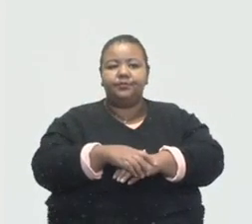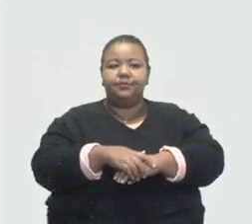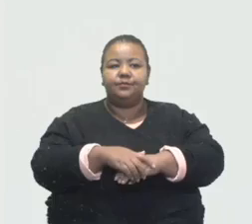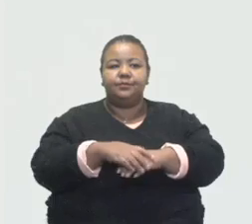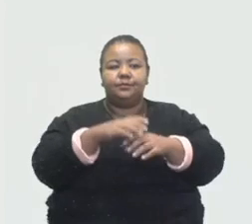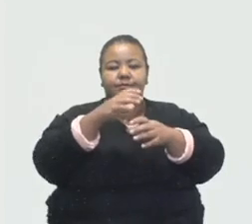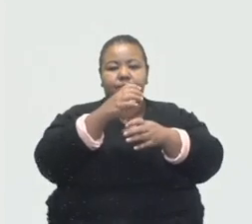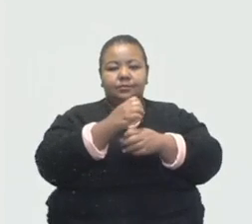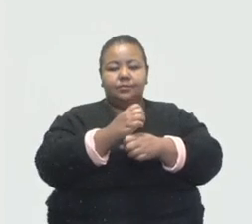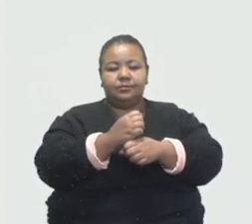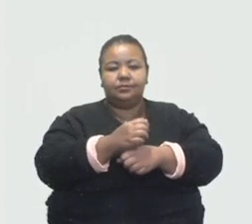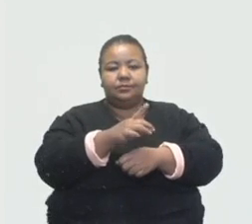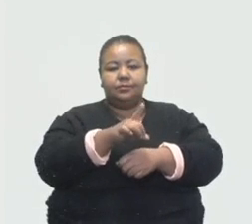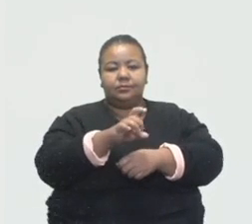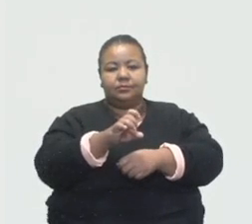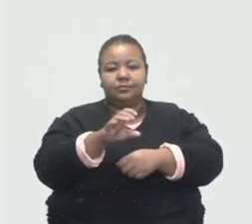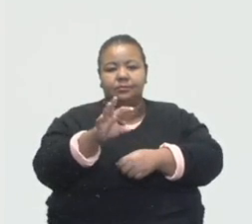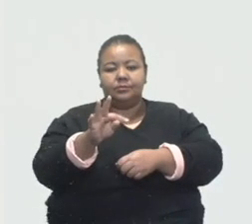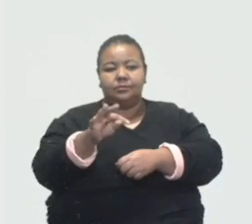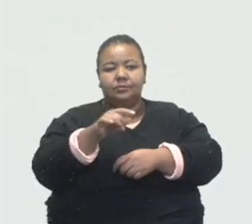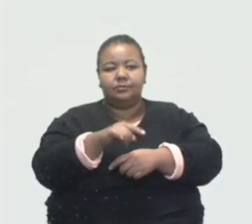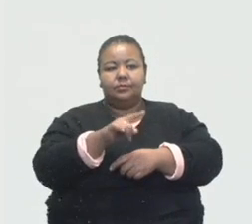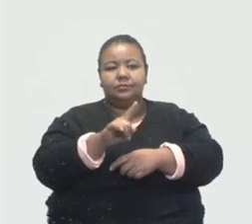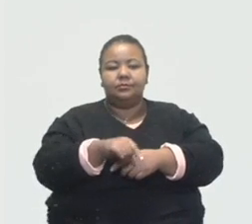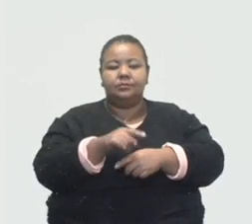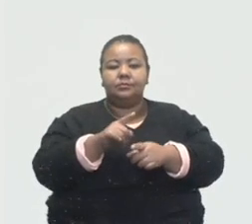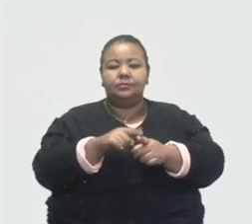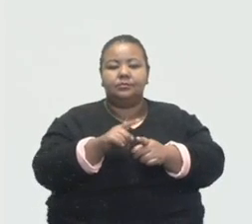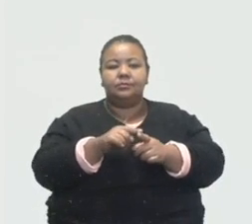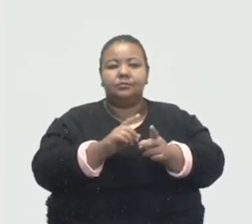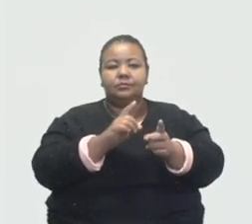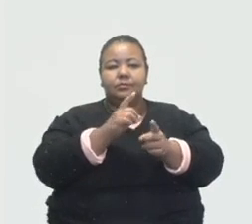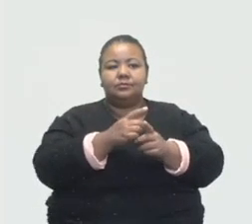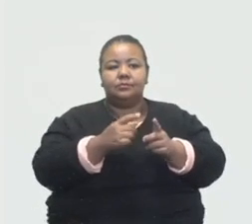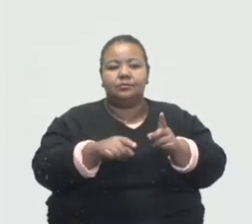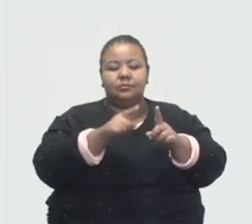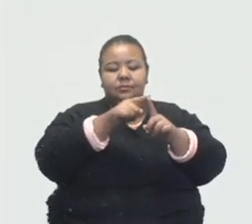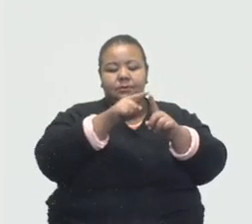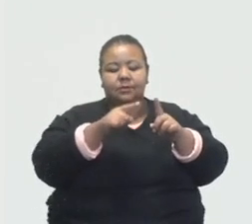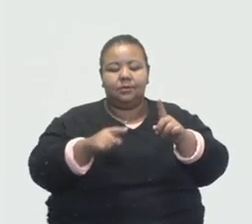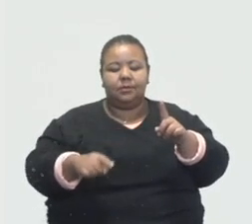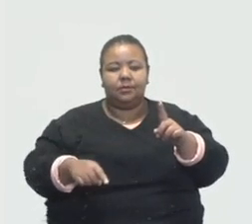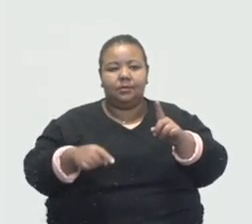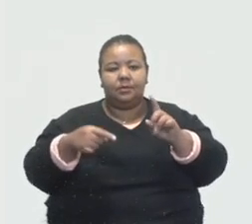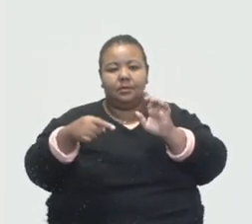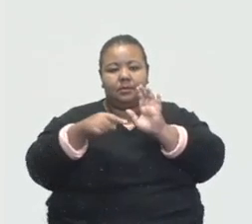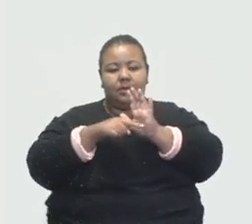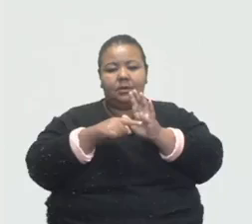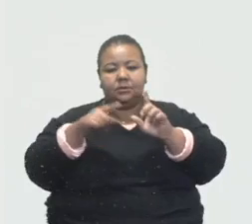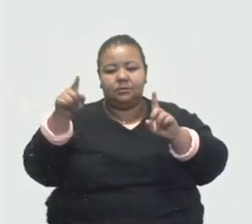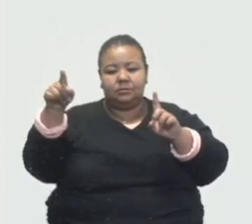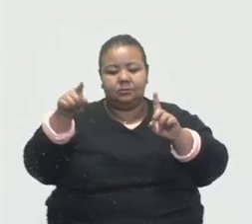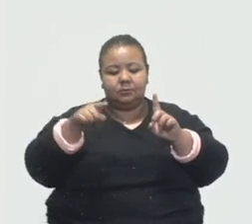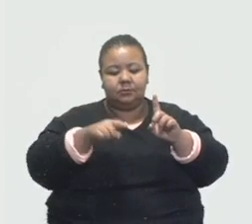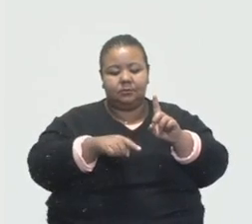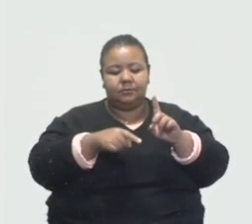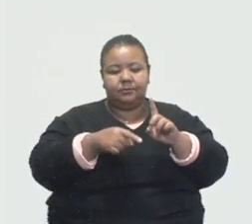o determinante da matriz dada, é uma matriz 2 por 2, diagonal principal, menos diagonal